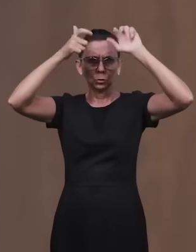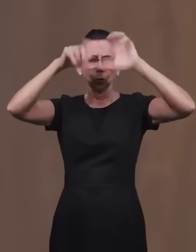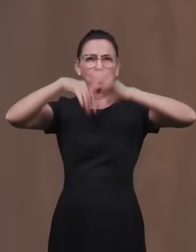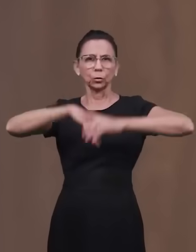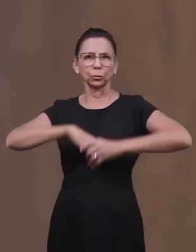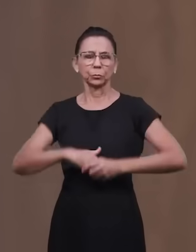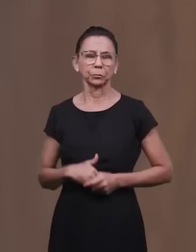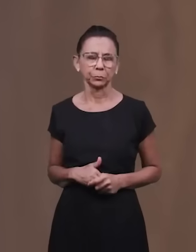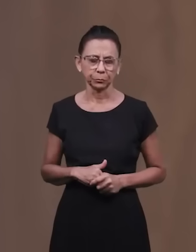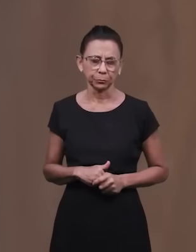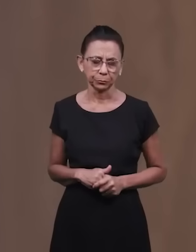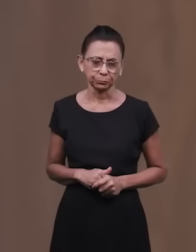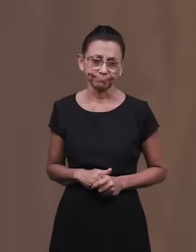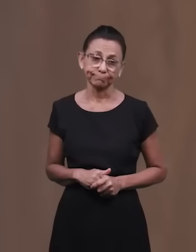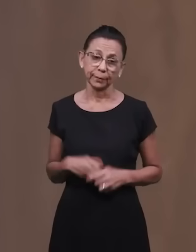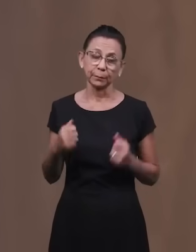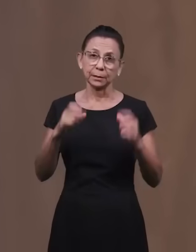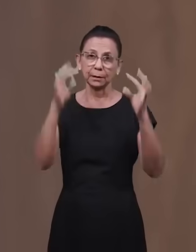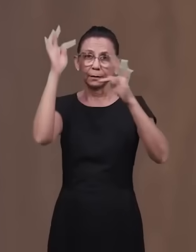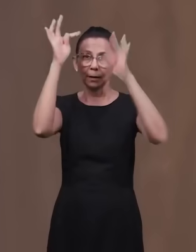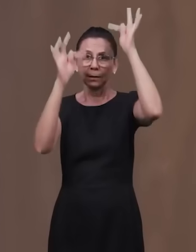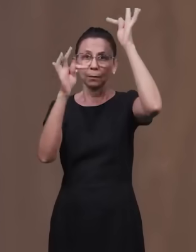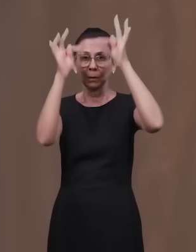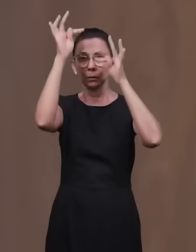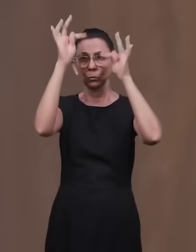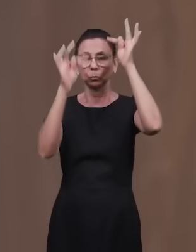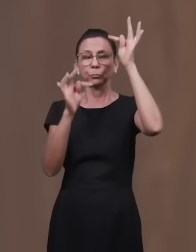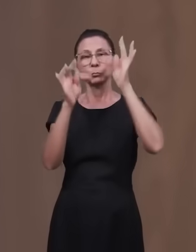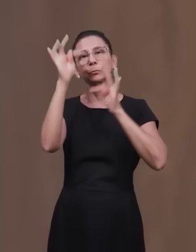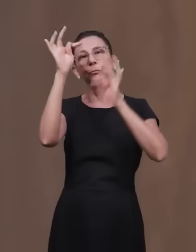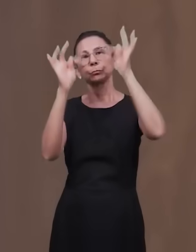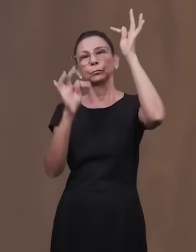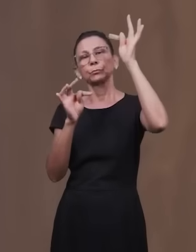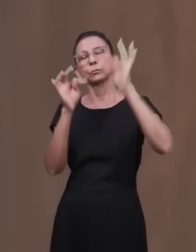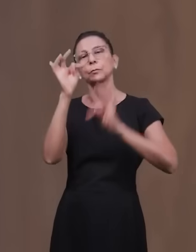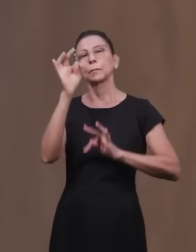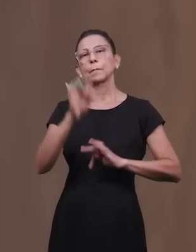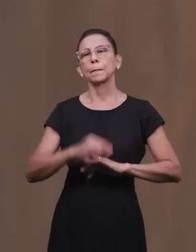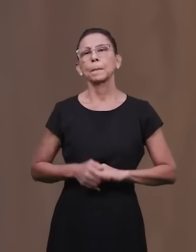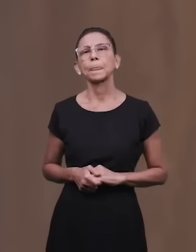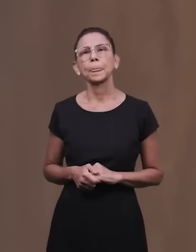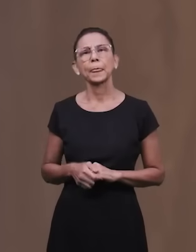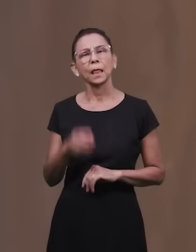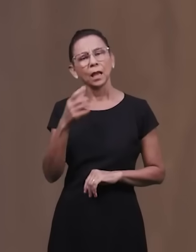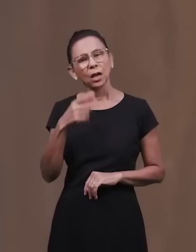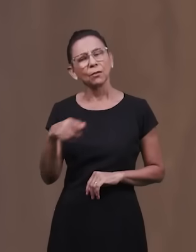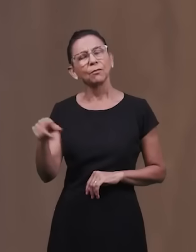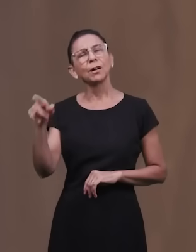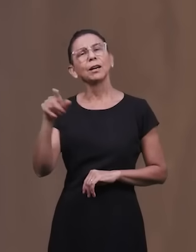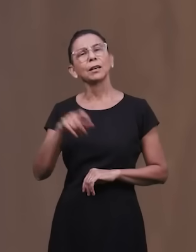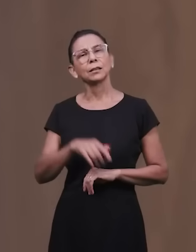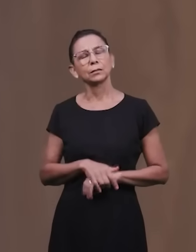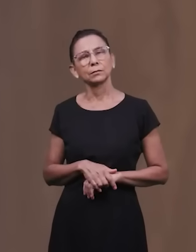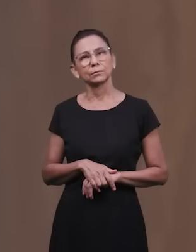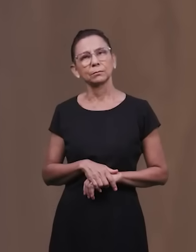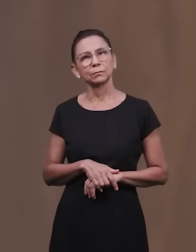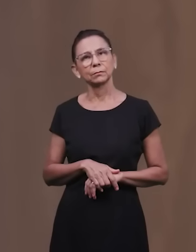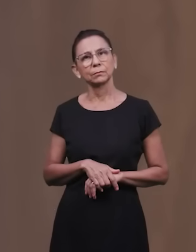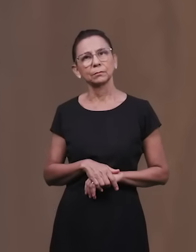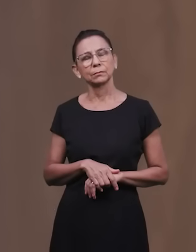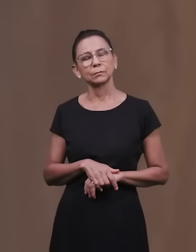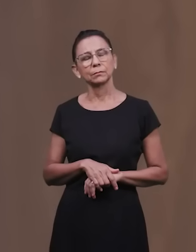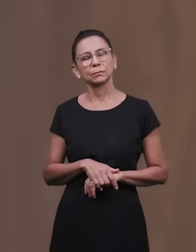Aí nós estamos lidando com algo que precisa de tratamento. E não impeça isso. Vá ao